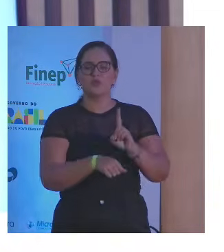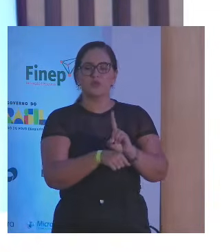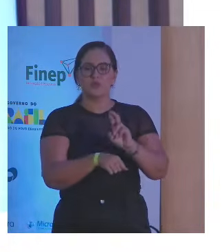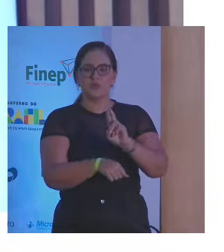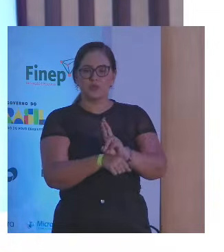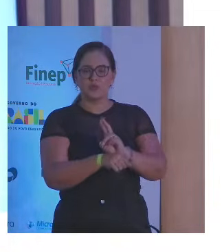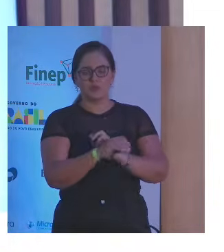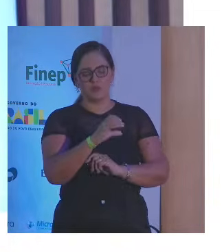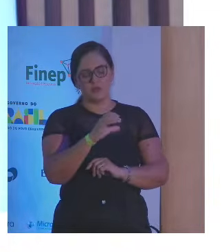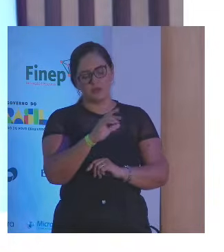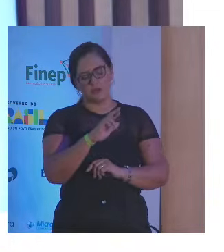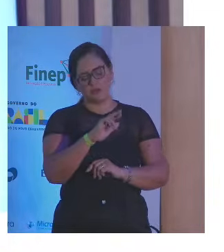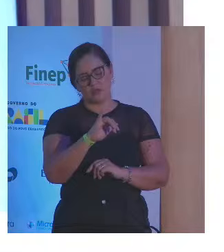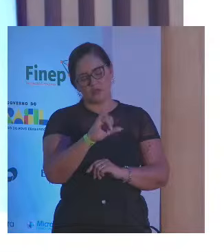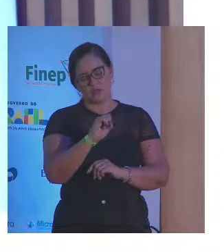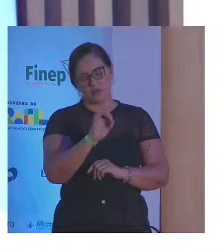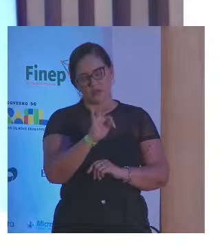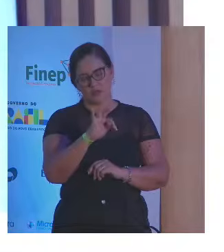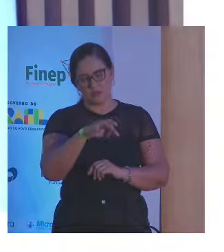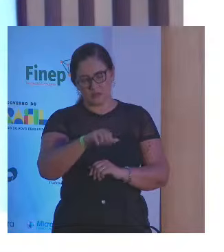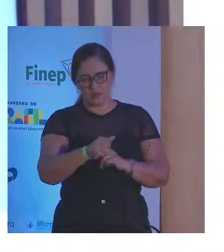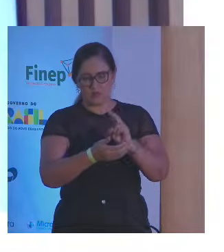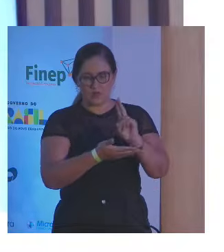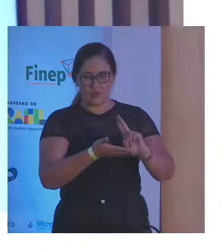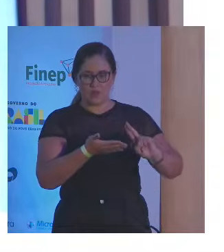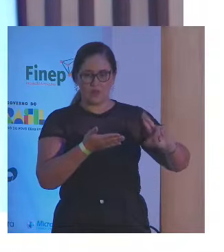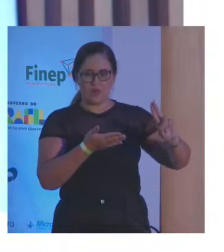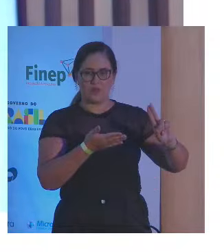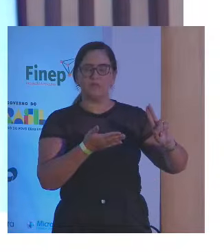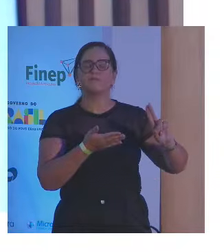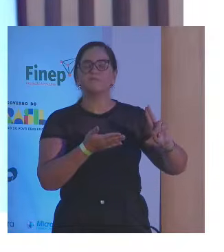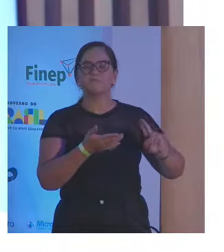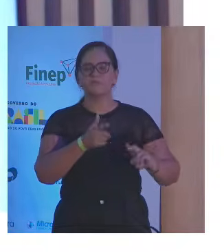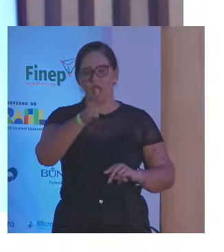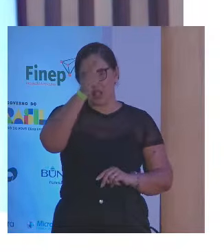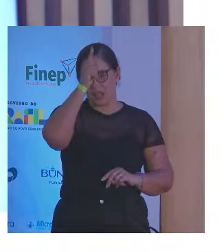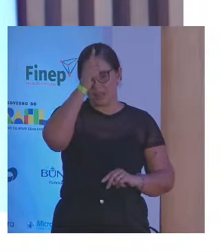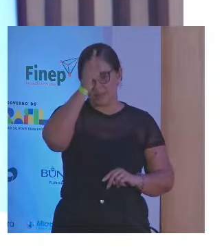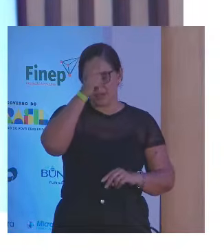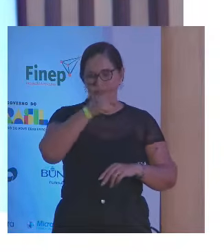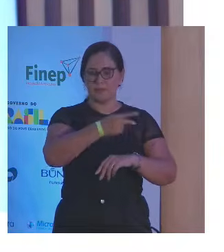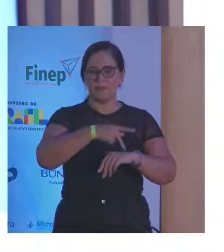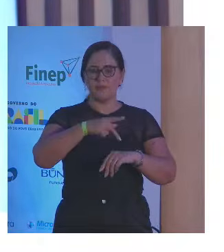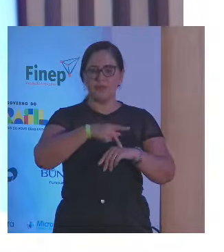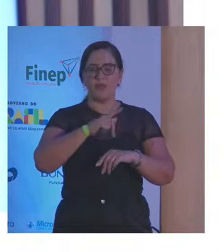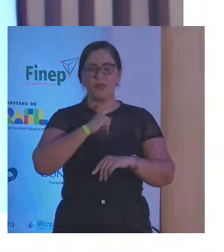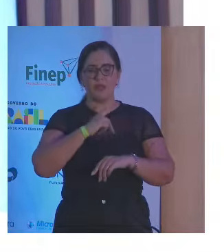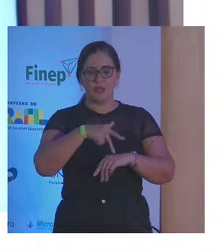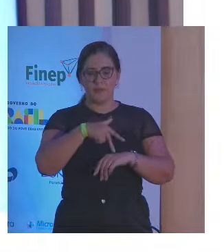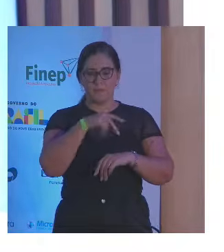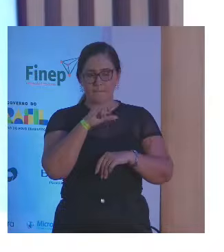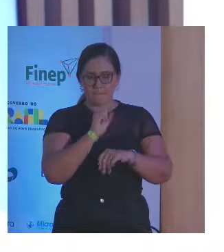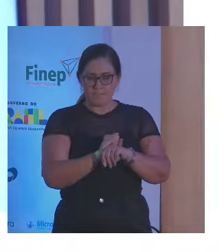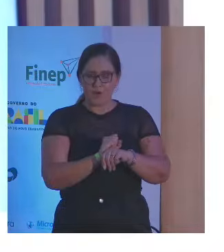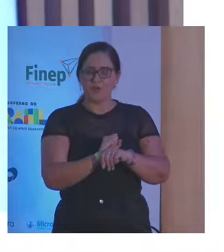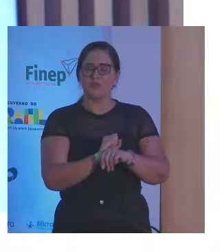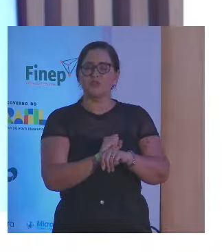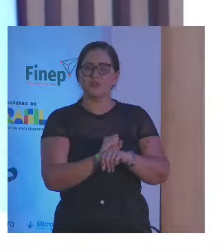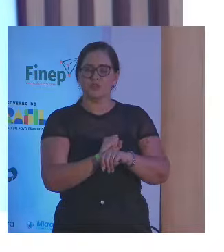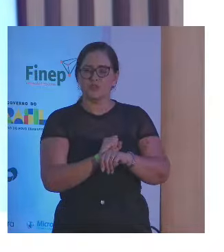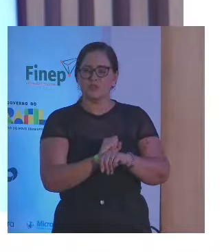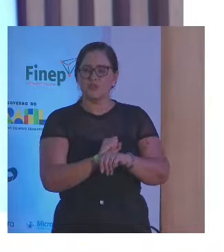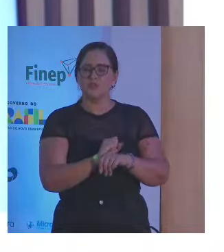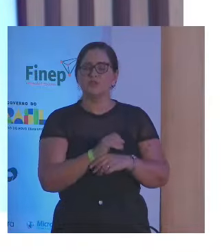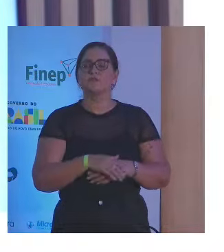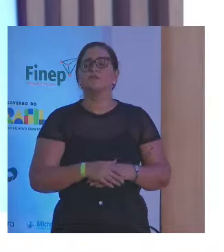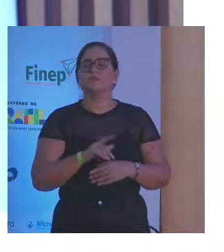doutorado pela Christian Albrecht Universität de Kiel, na Alemanha. Tem pós-doutorado na Universidade do Vale